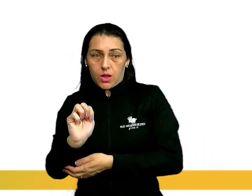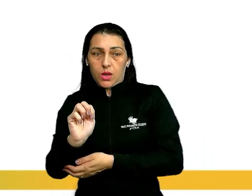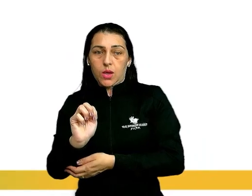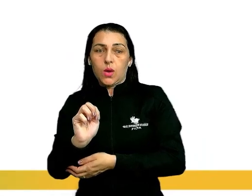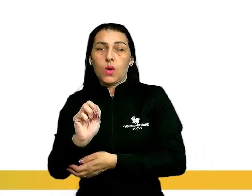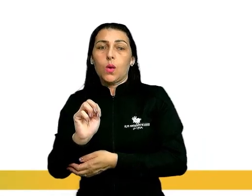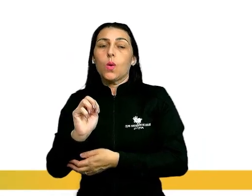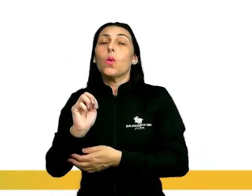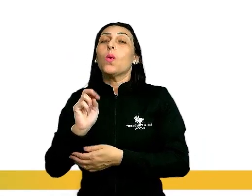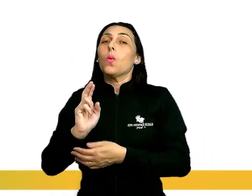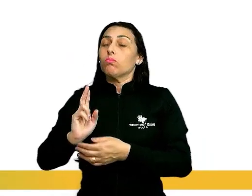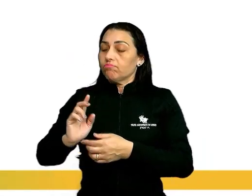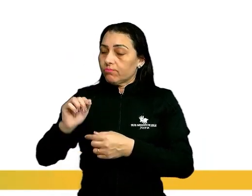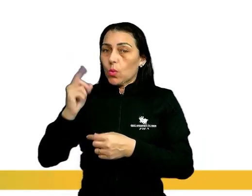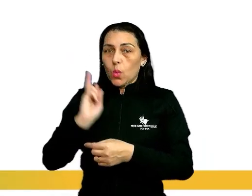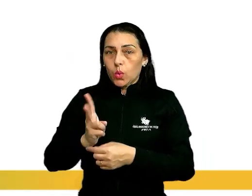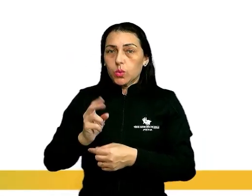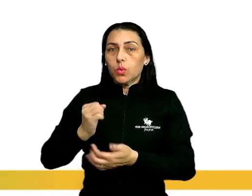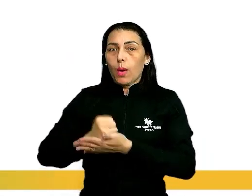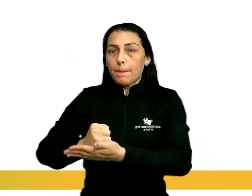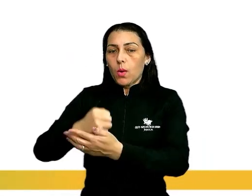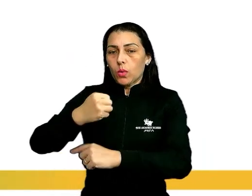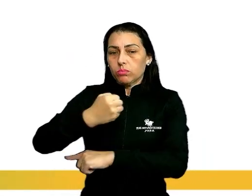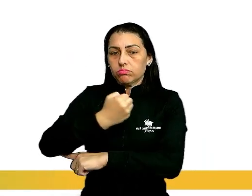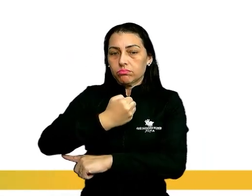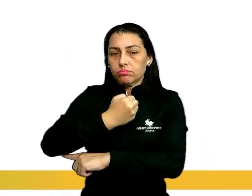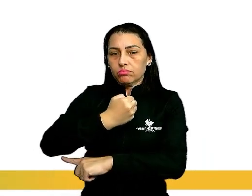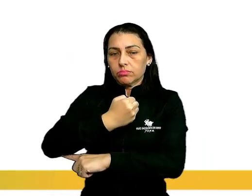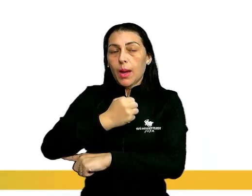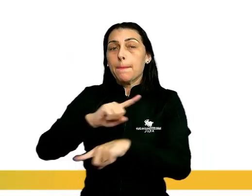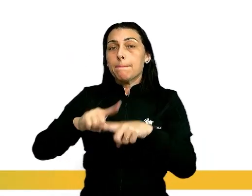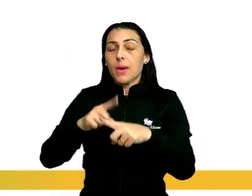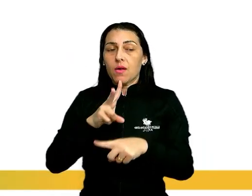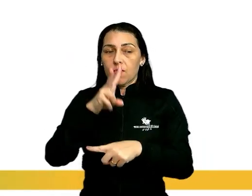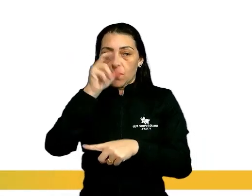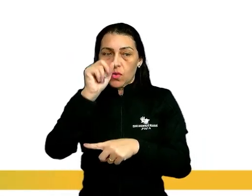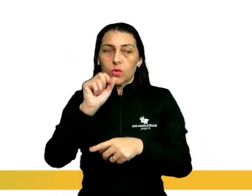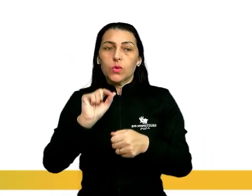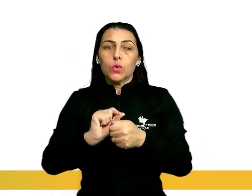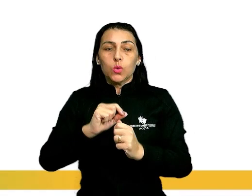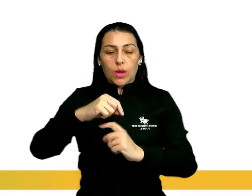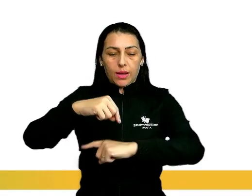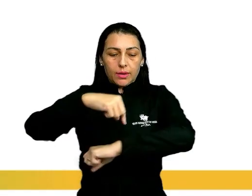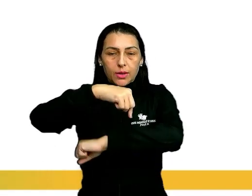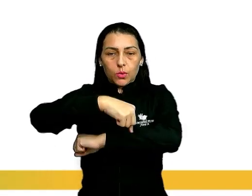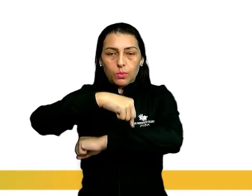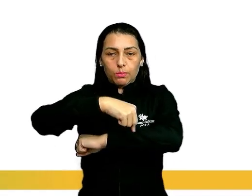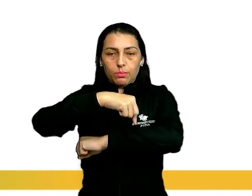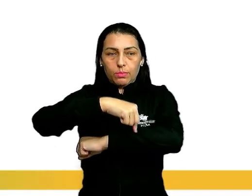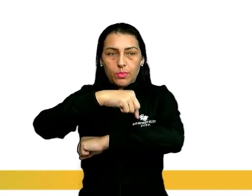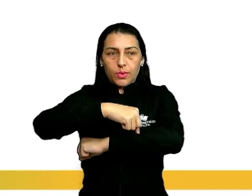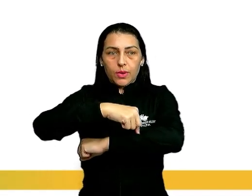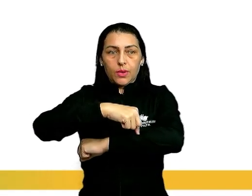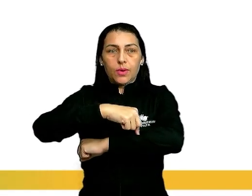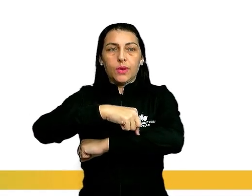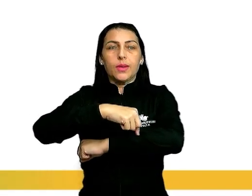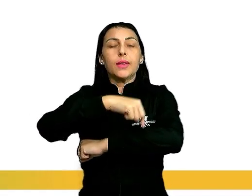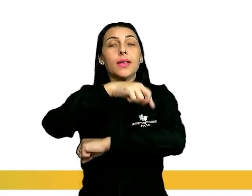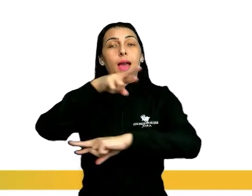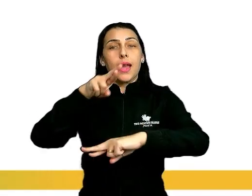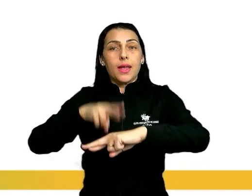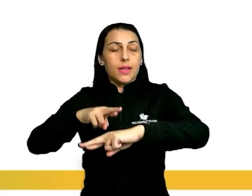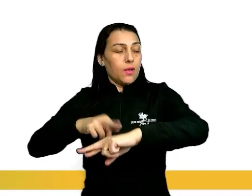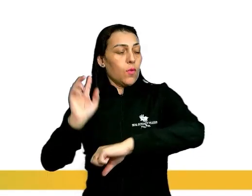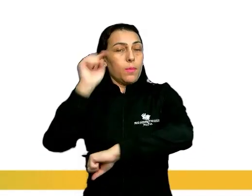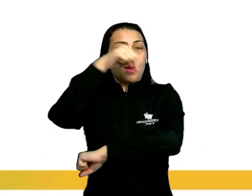o ponto de apoio continua na extremidade mas a diferença agora é que a força resistente tá sendo aplicada no meio e a força resistente foi paraa